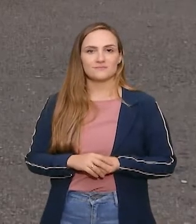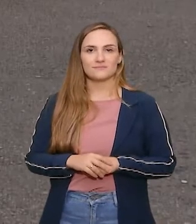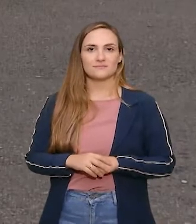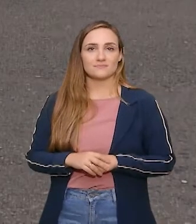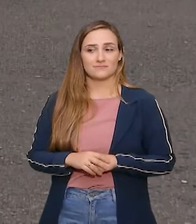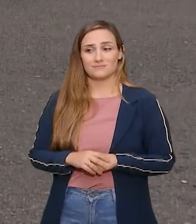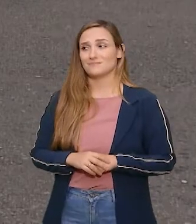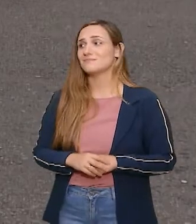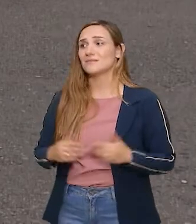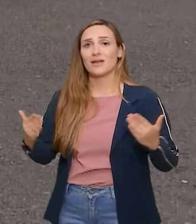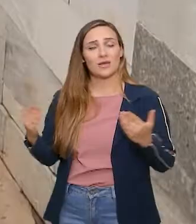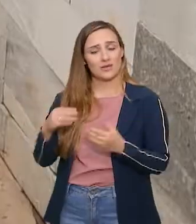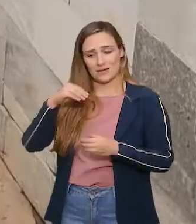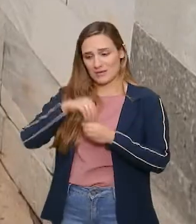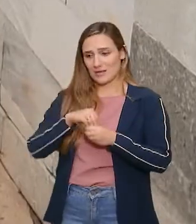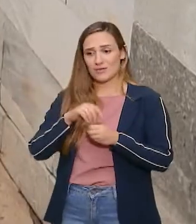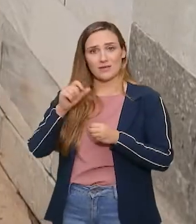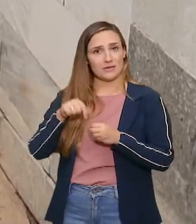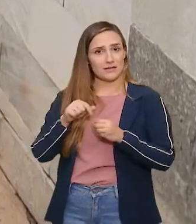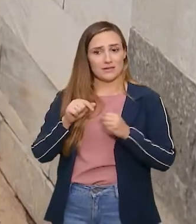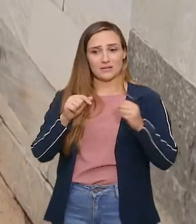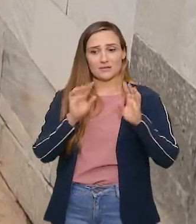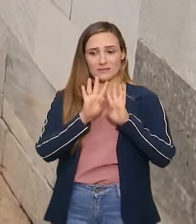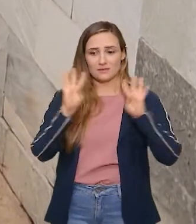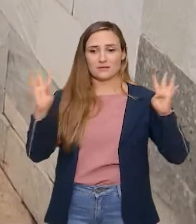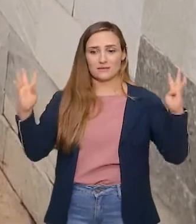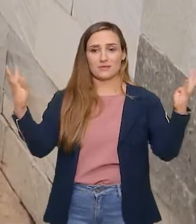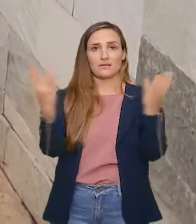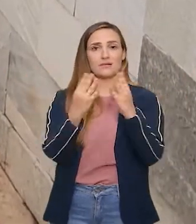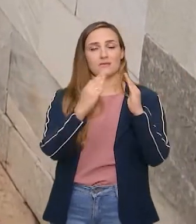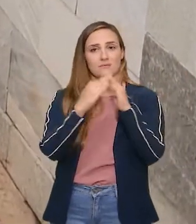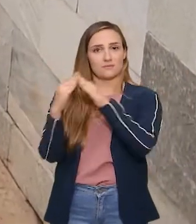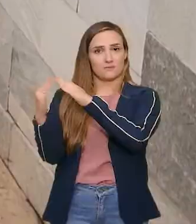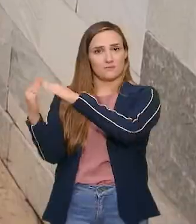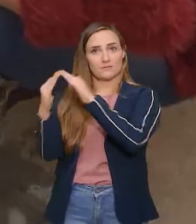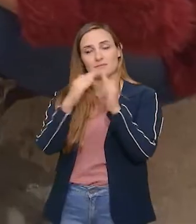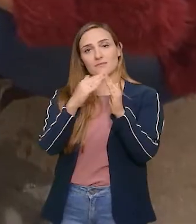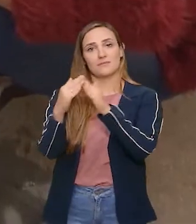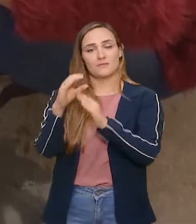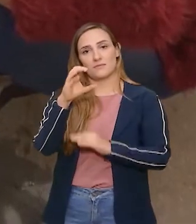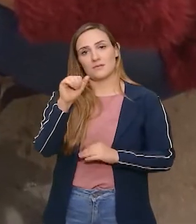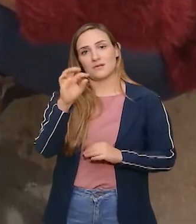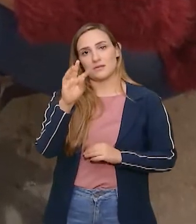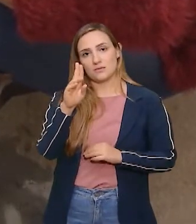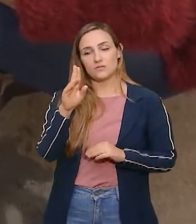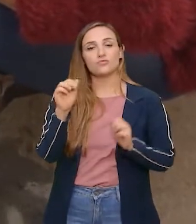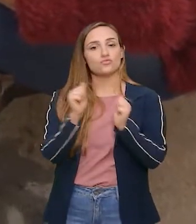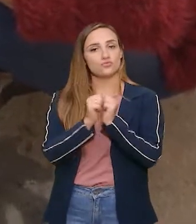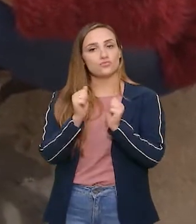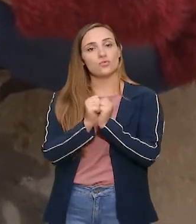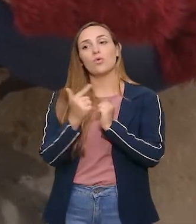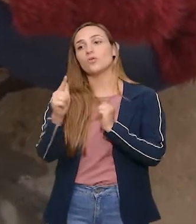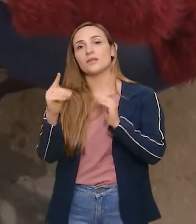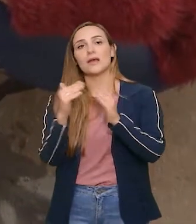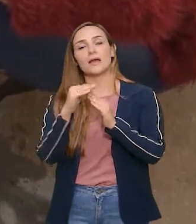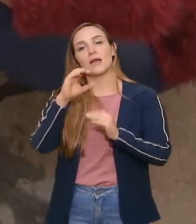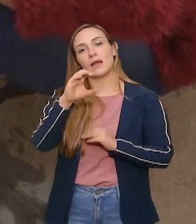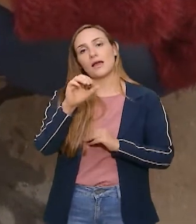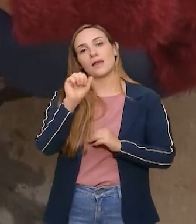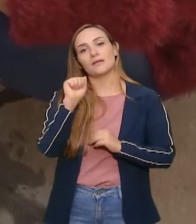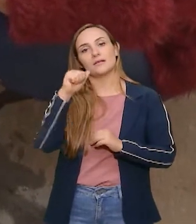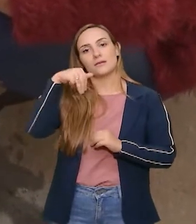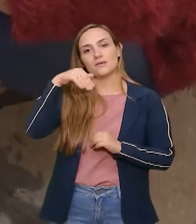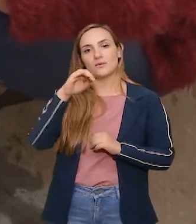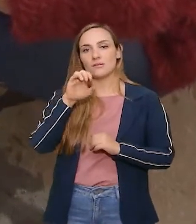esse rapaz, trocou a rua pelo aconchego e carinho dos moradores daqui. É na casa da Amélia que ele encontra abrigo, mas